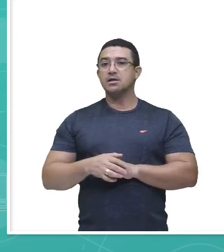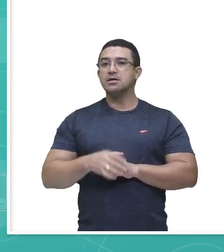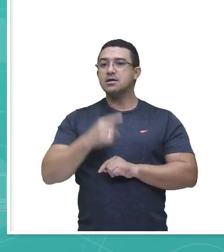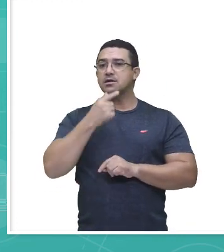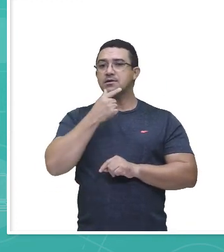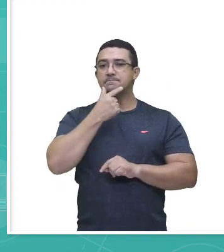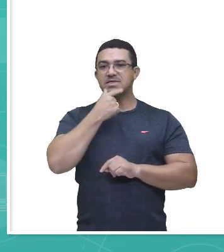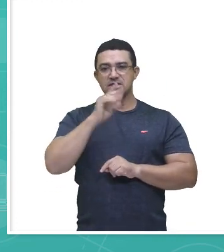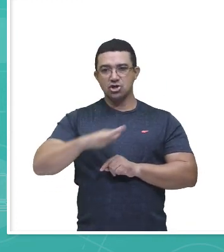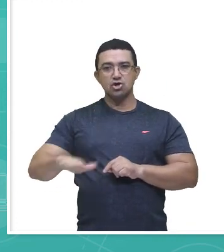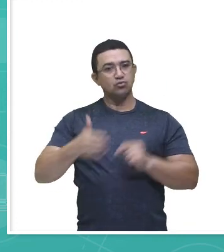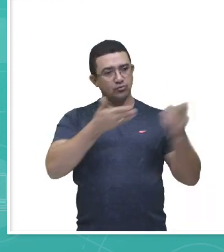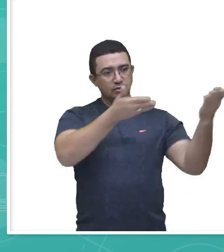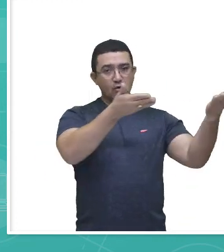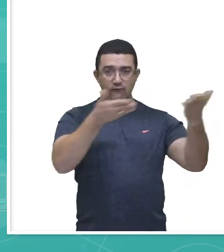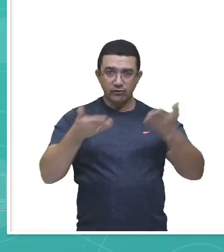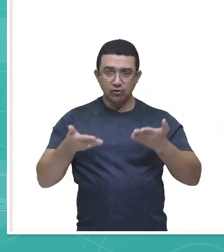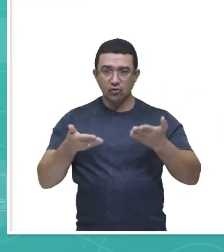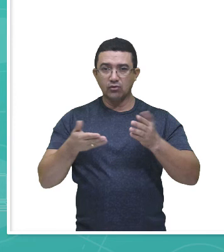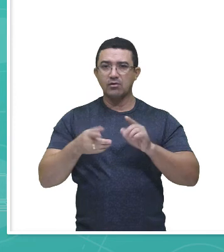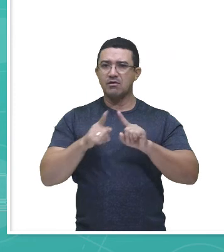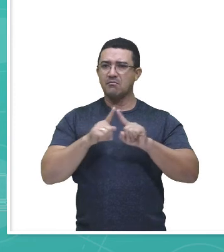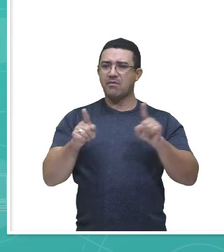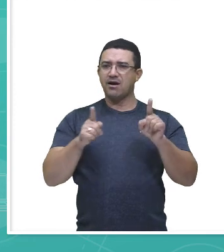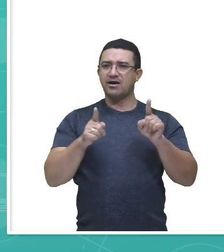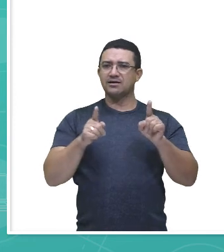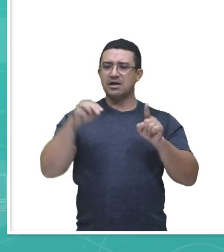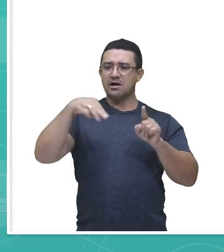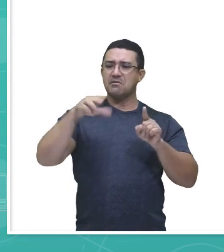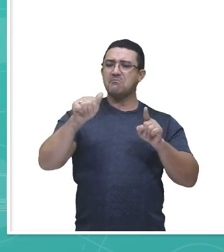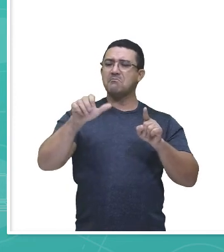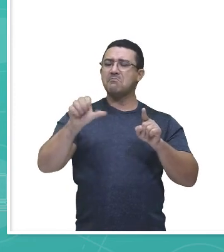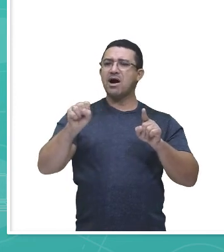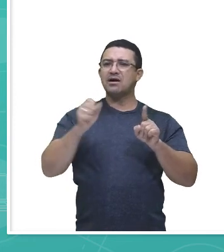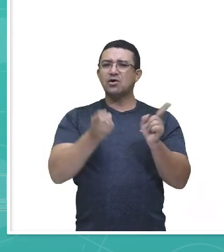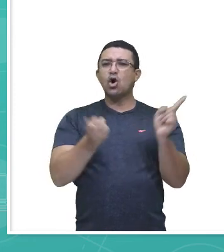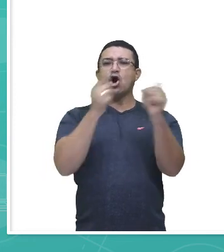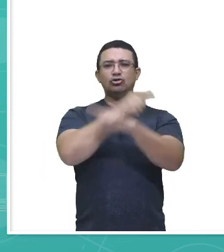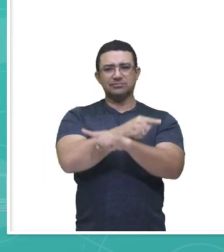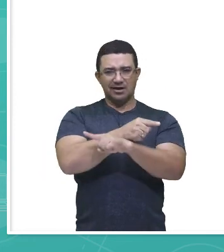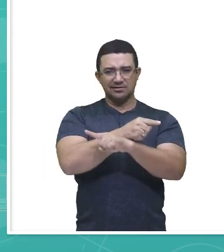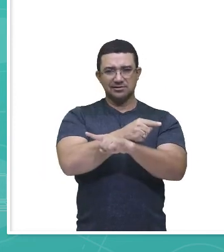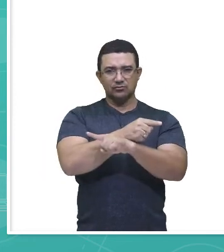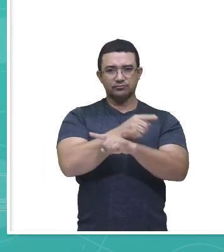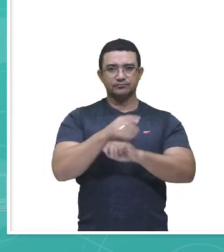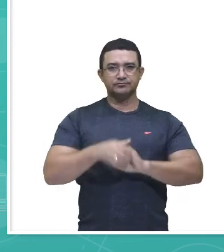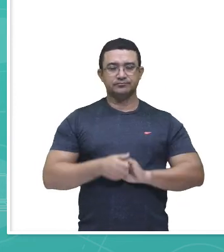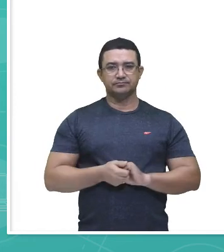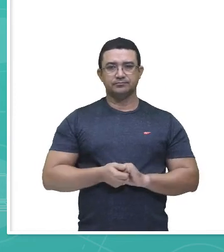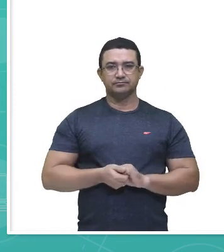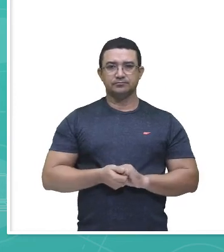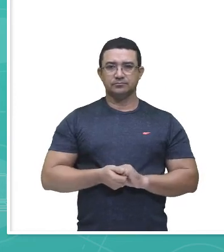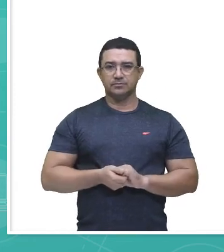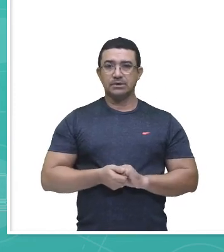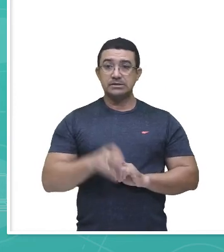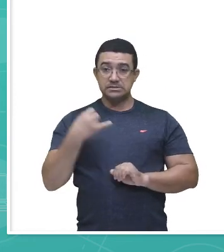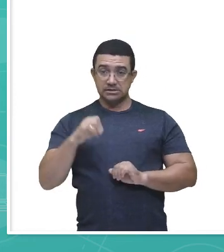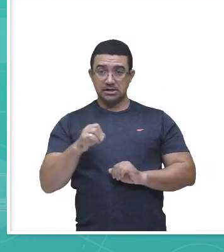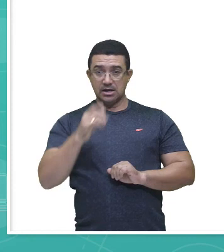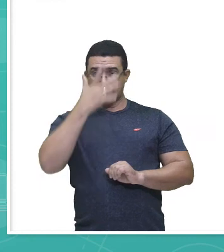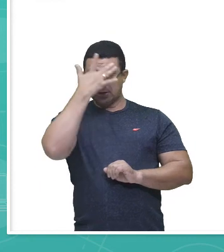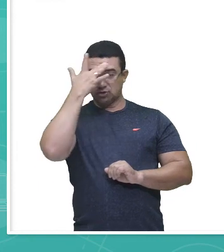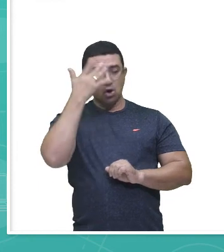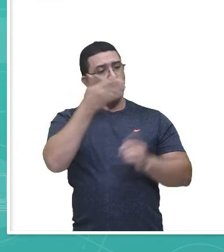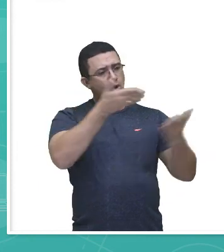Mas aqui há uma contradição nesse mas, né? Se a gente convida alguém para